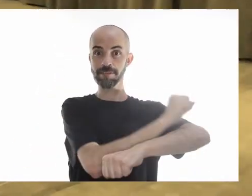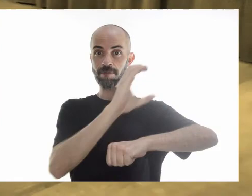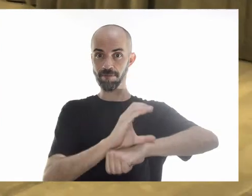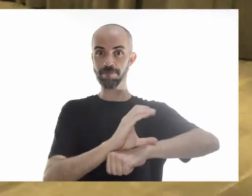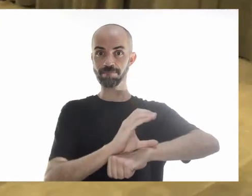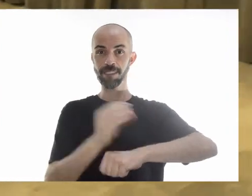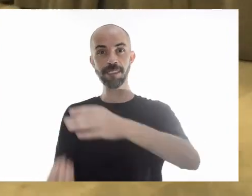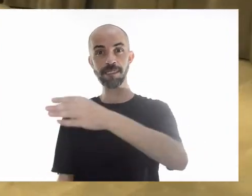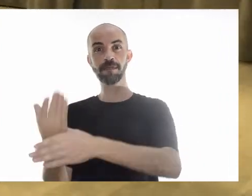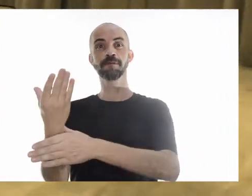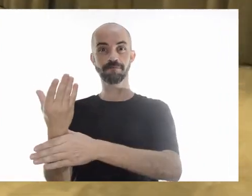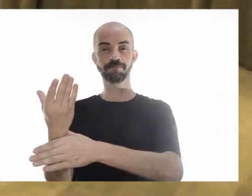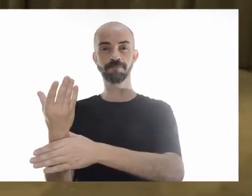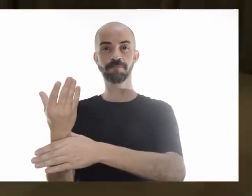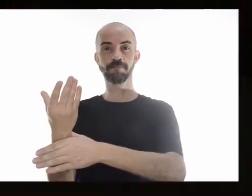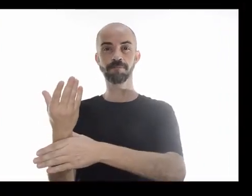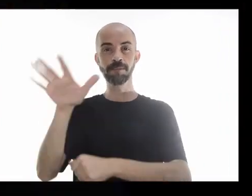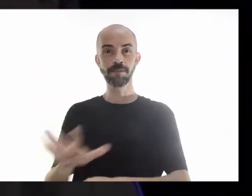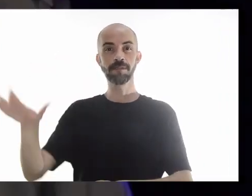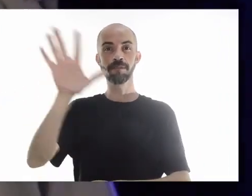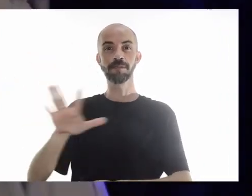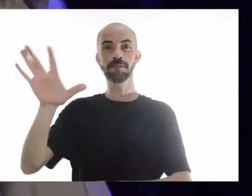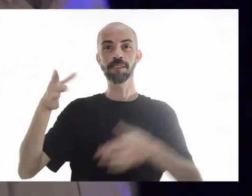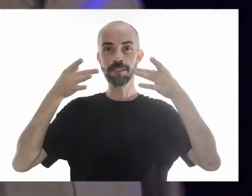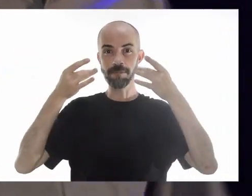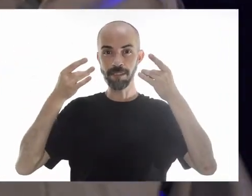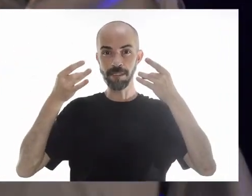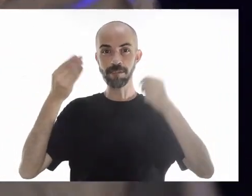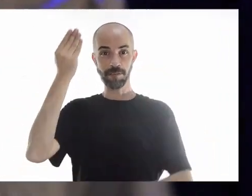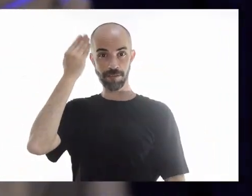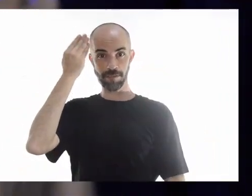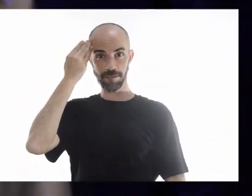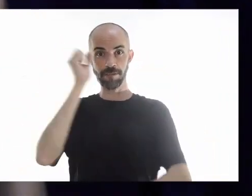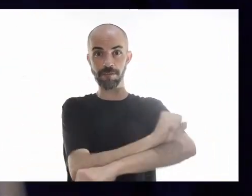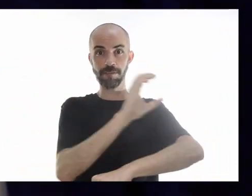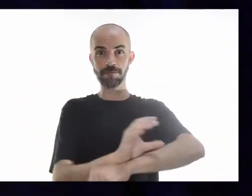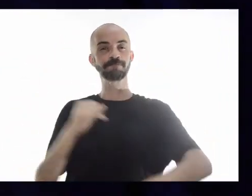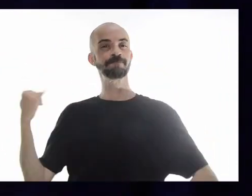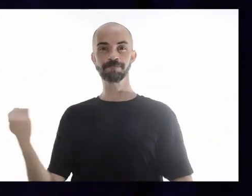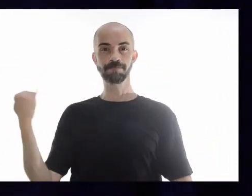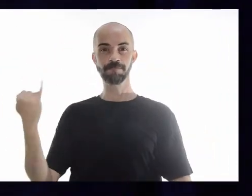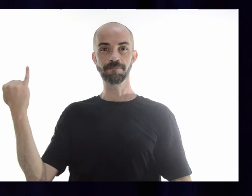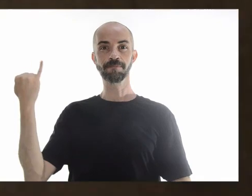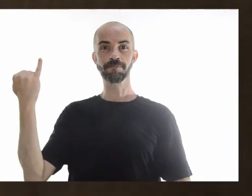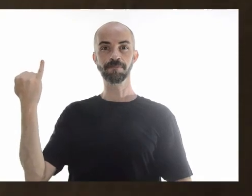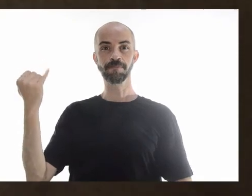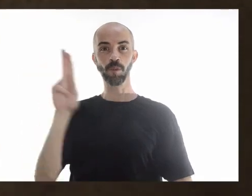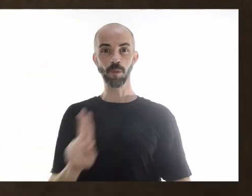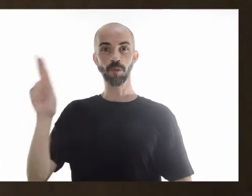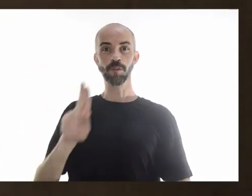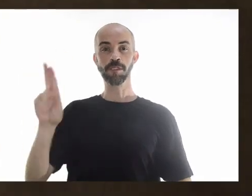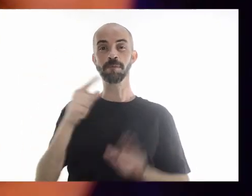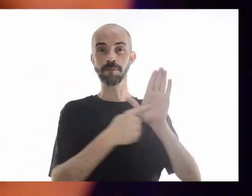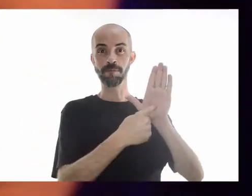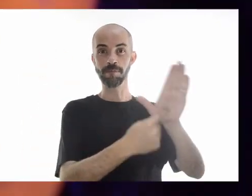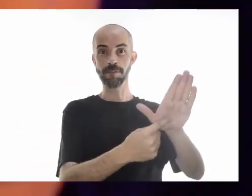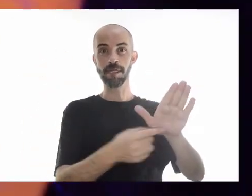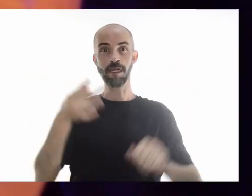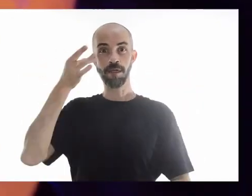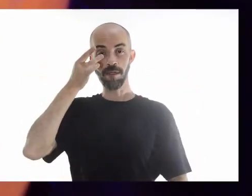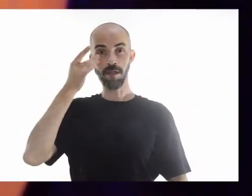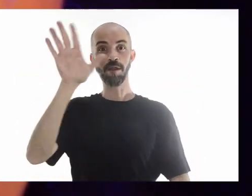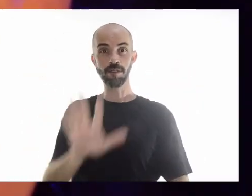do Sesc São Carlos. A instalação do espaço do teatro do Sesc São Carlos foi muito importante. Além de ser usado